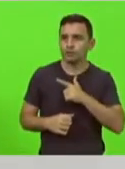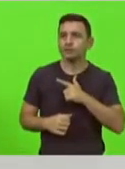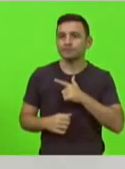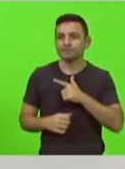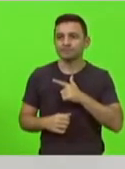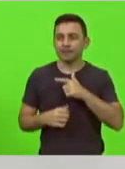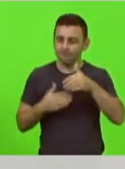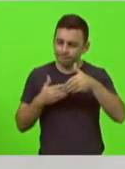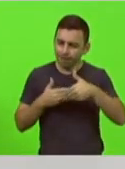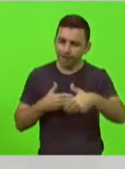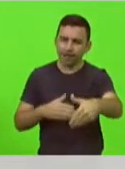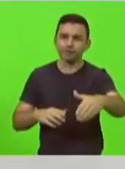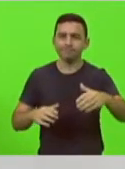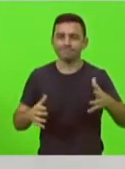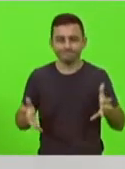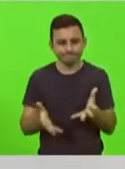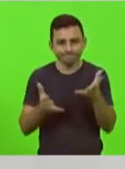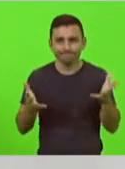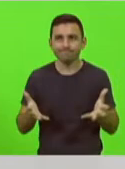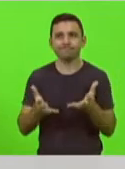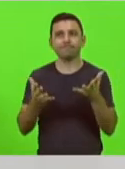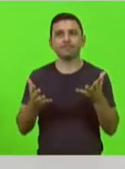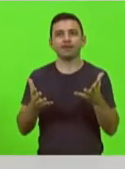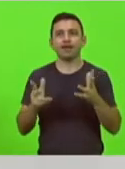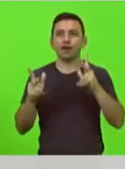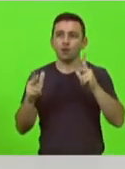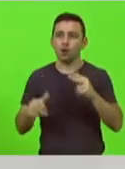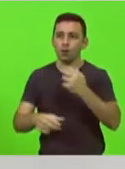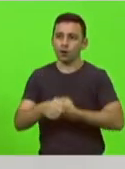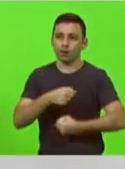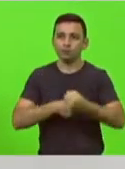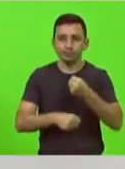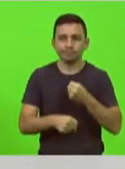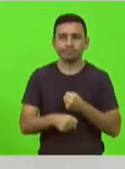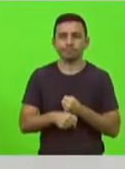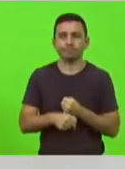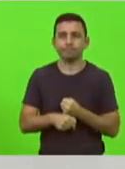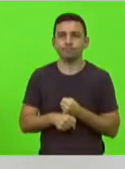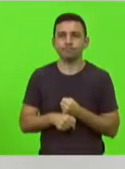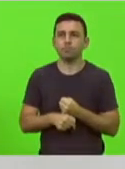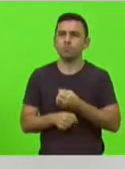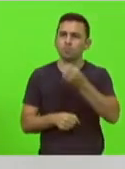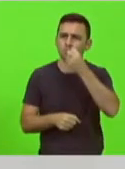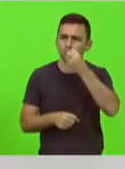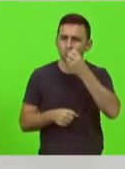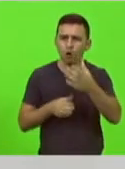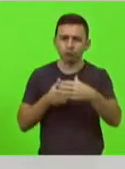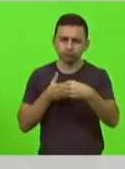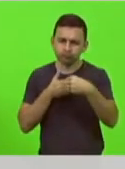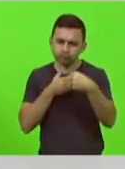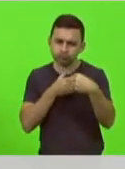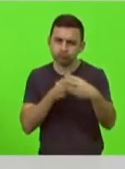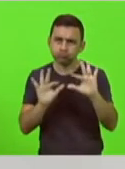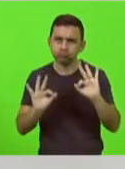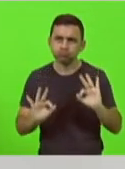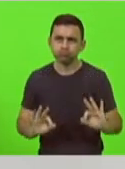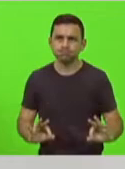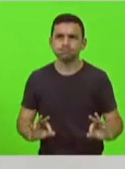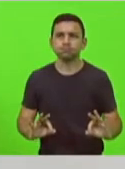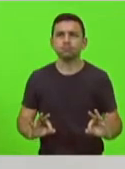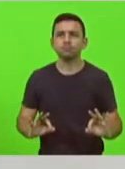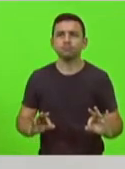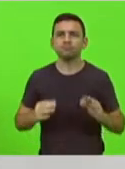a contento, assim como foi o ano que passou, muito bem conduzido e um clima